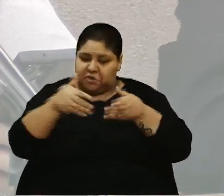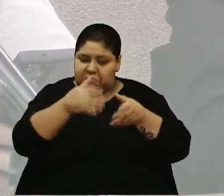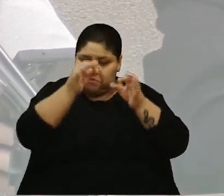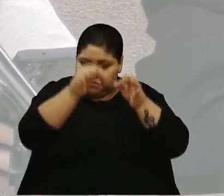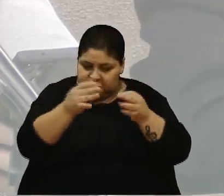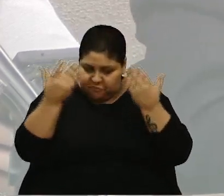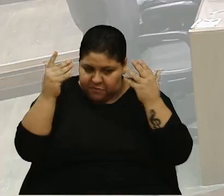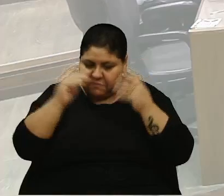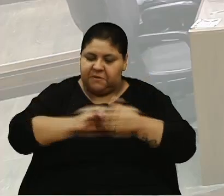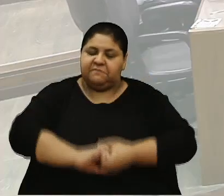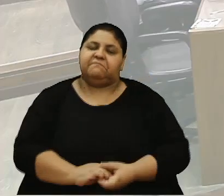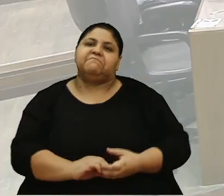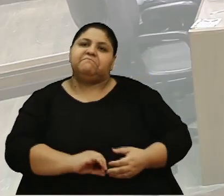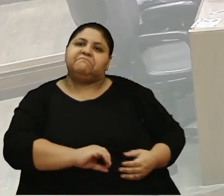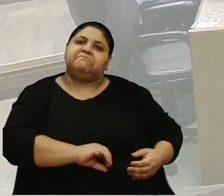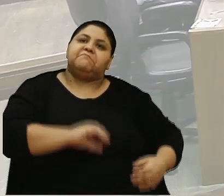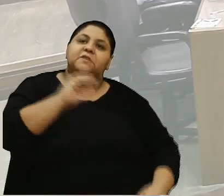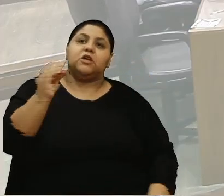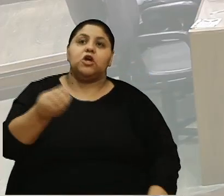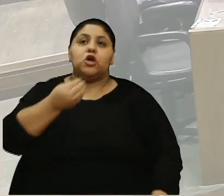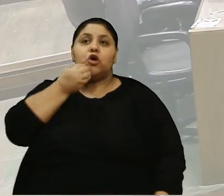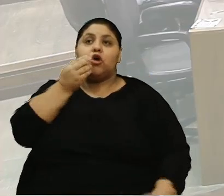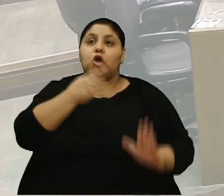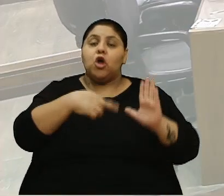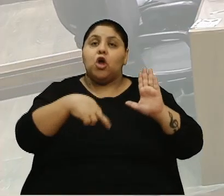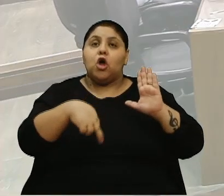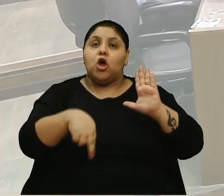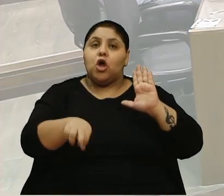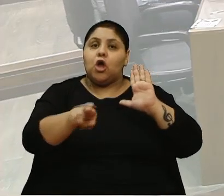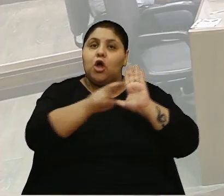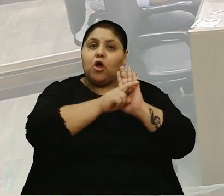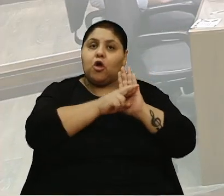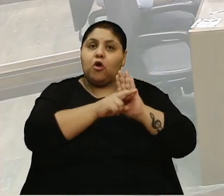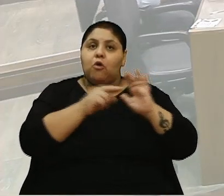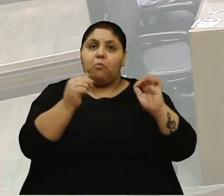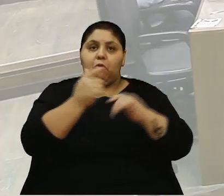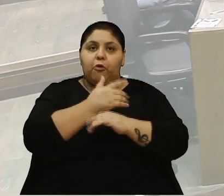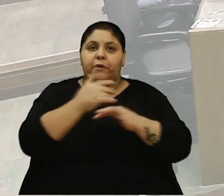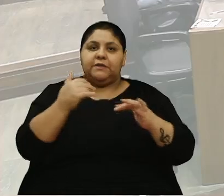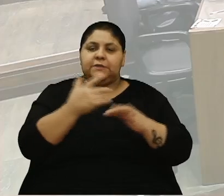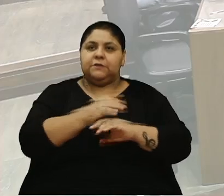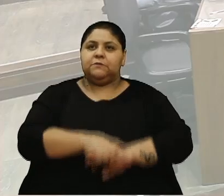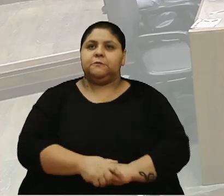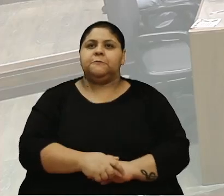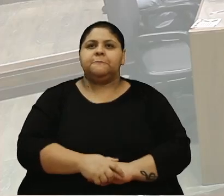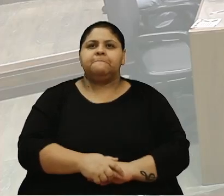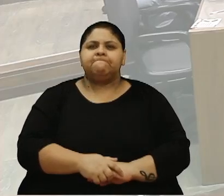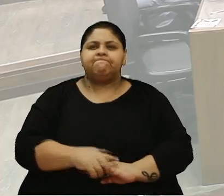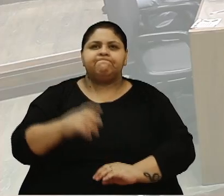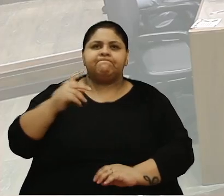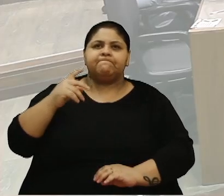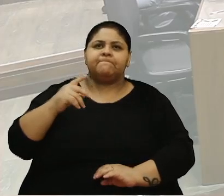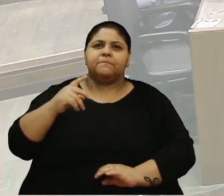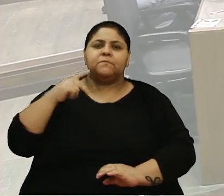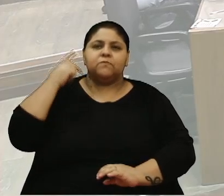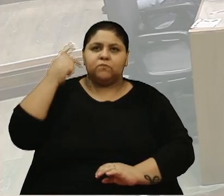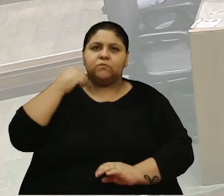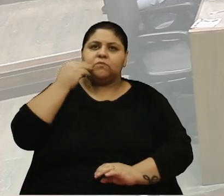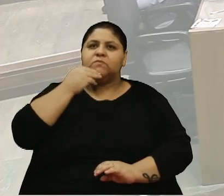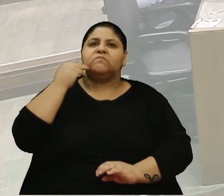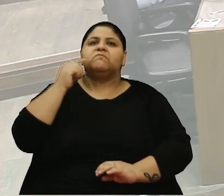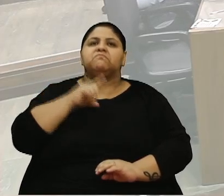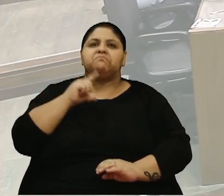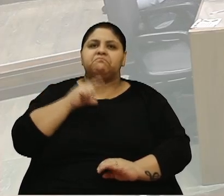Parabéns. Perfeito. E é óbvio, né, que esse é o resultado de mobilização. Por favor, vereadora Marisol, a gente tem que fazer